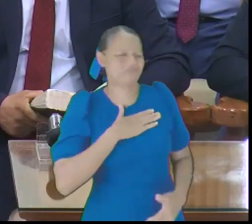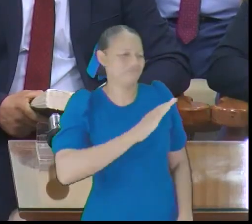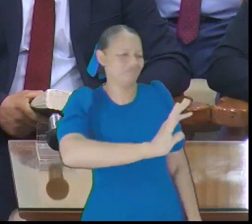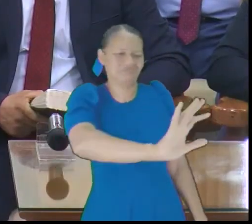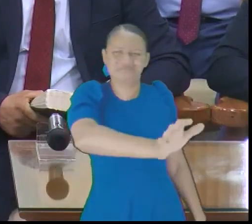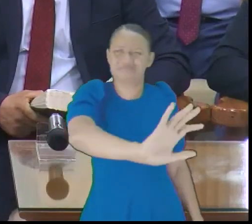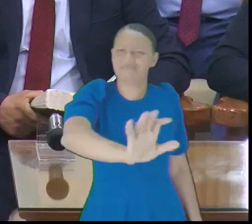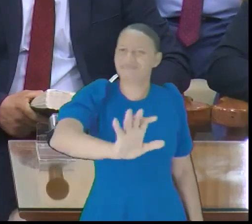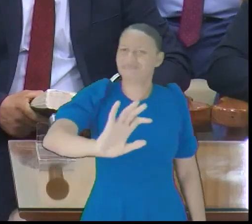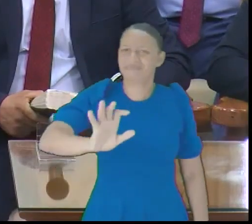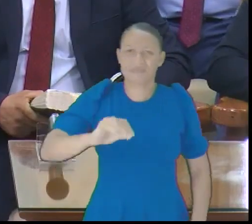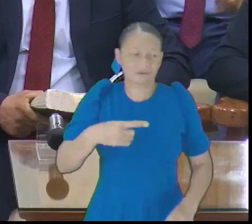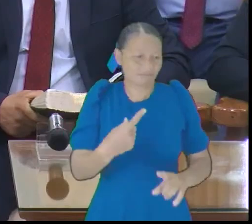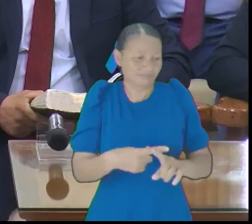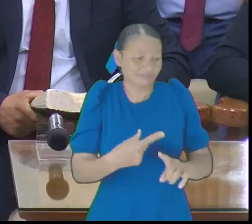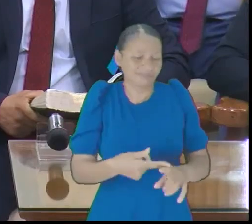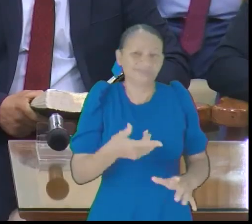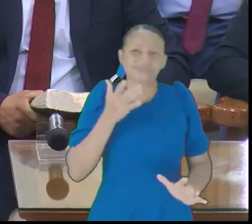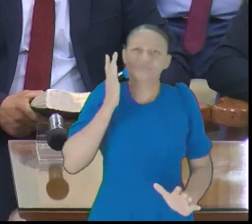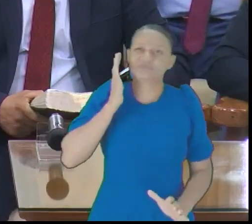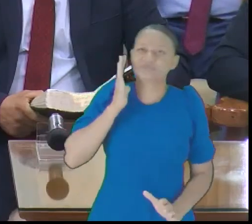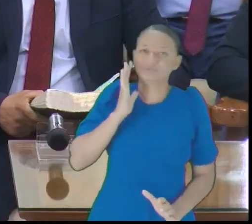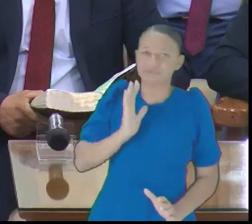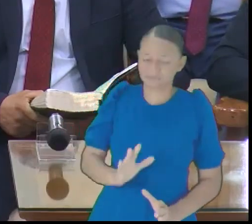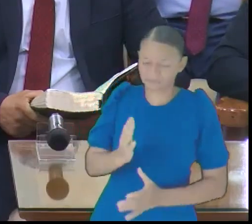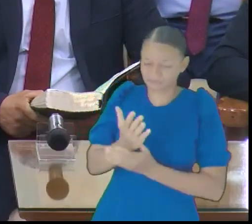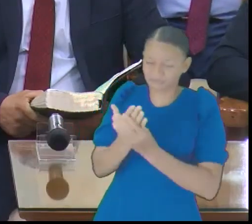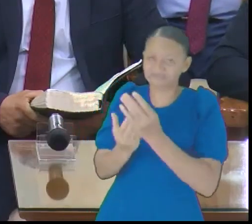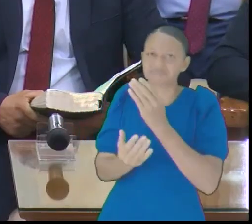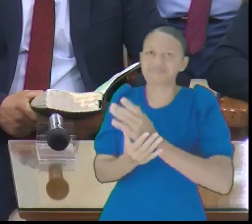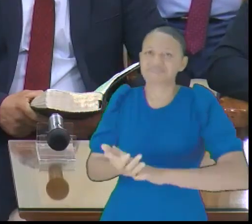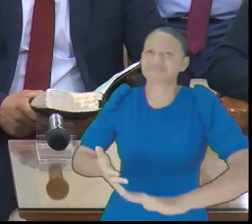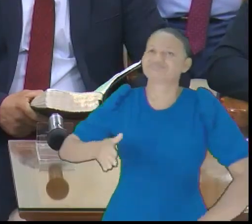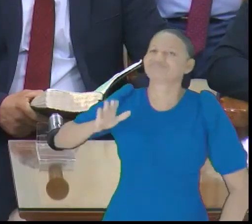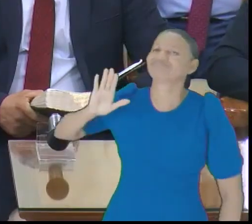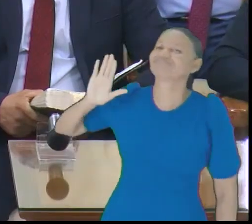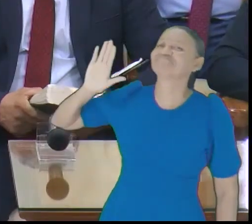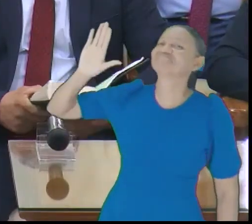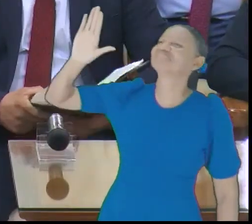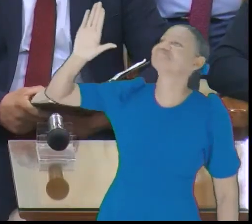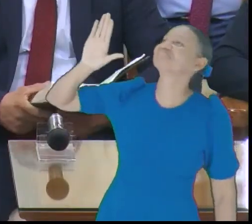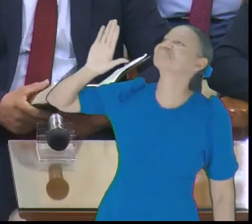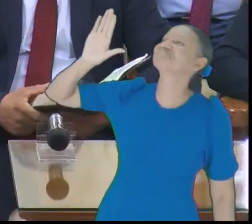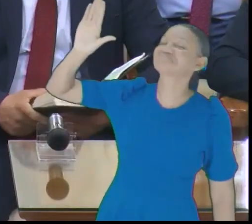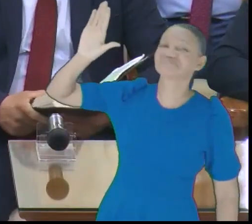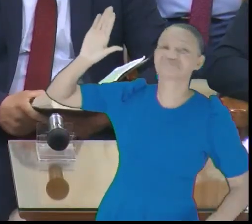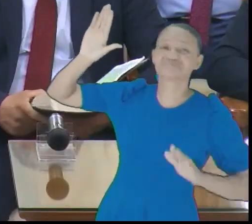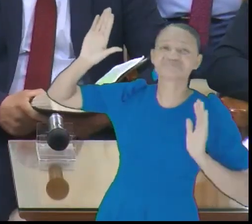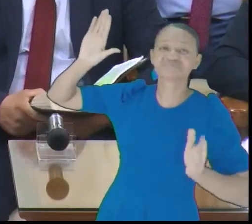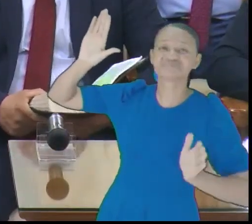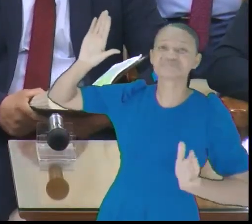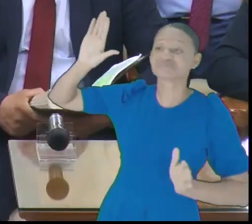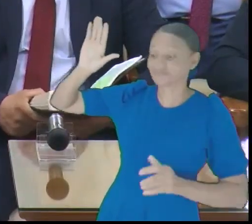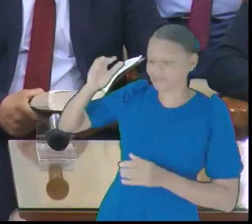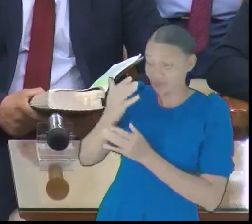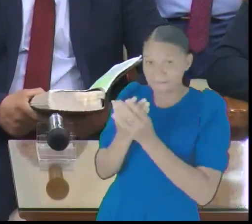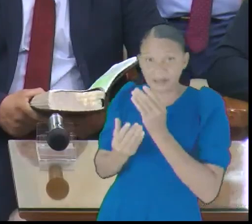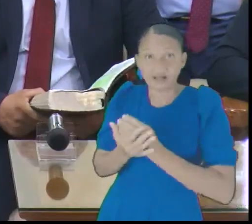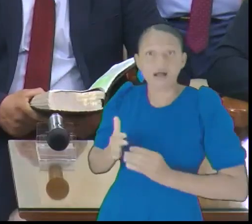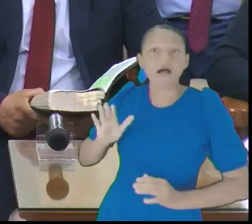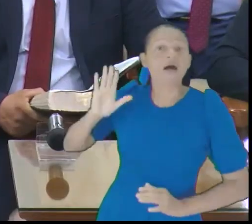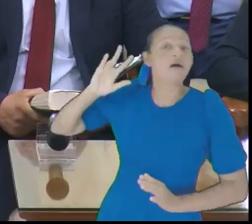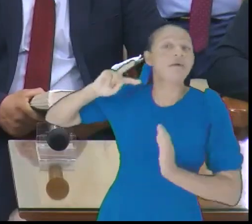mãos, porque eu já levantei a minha mão para o céu. E levantar a mão para o